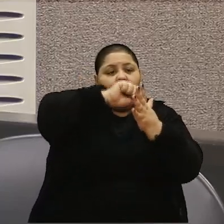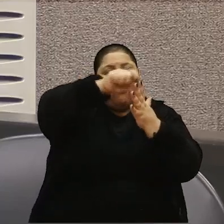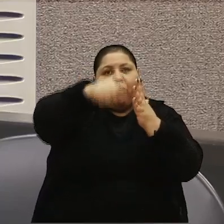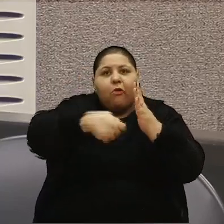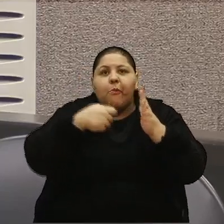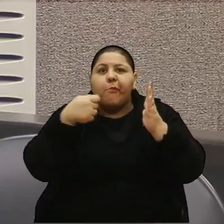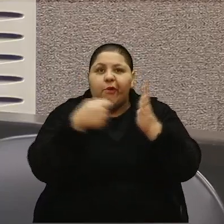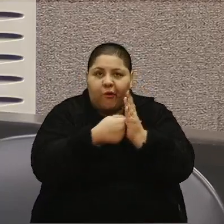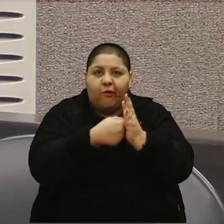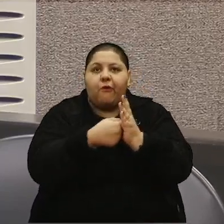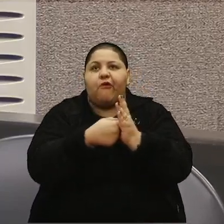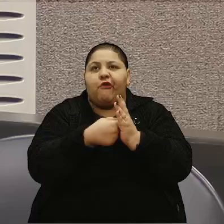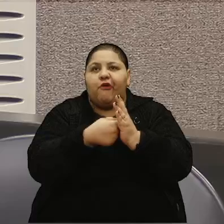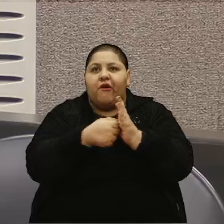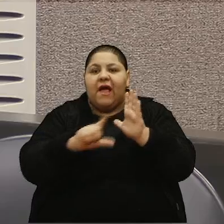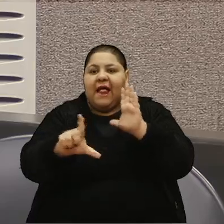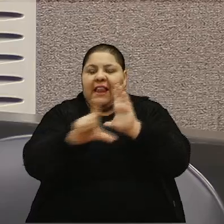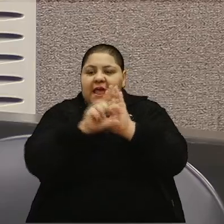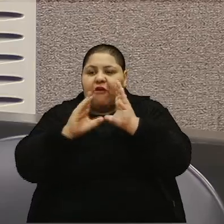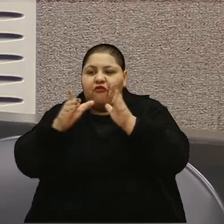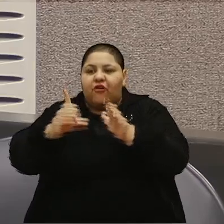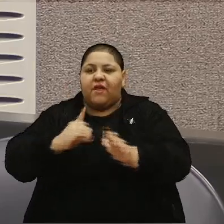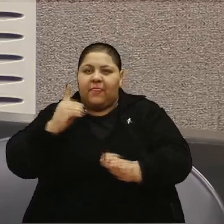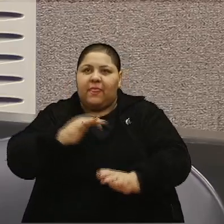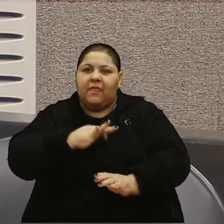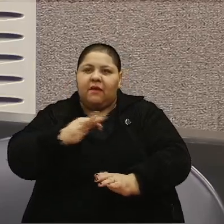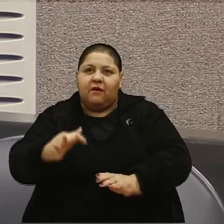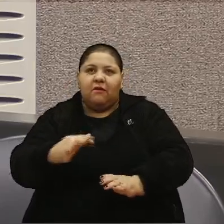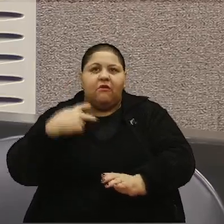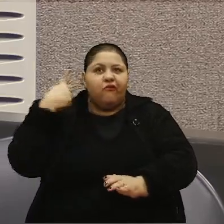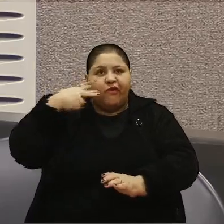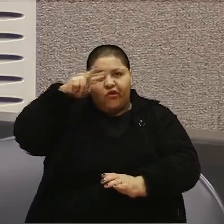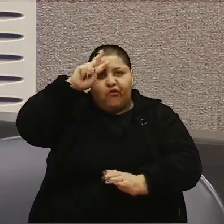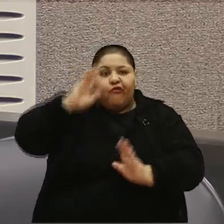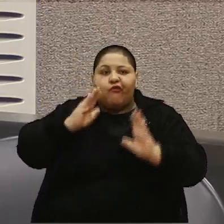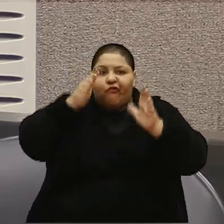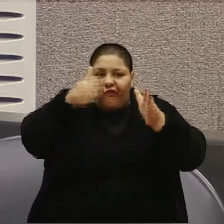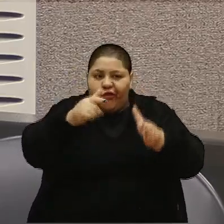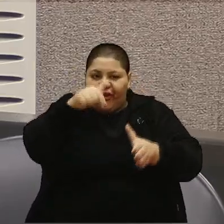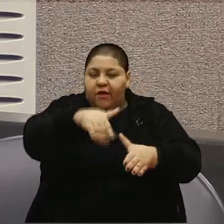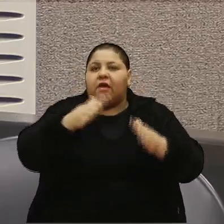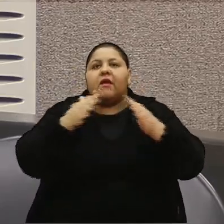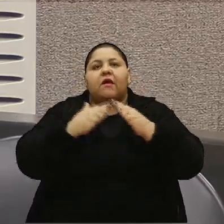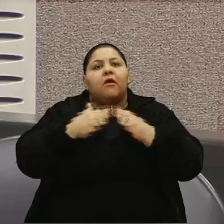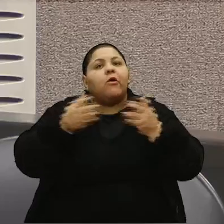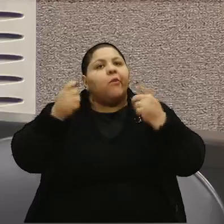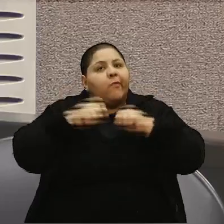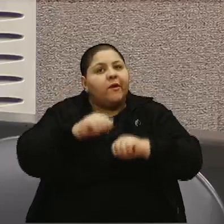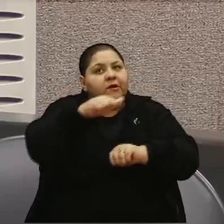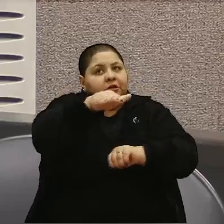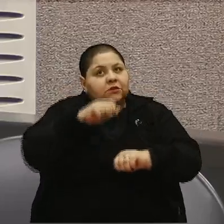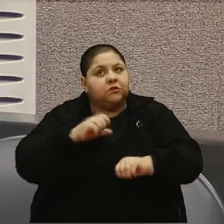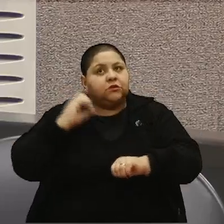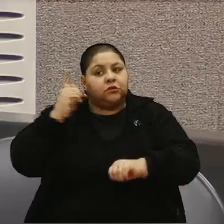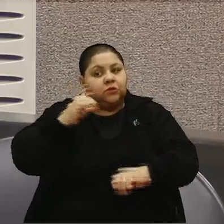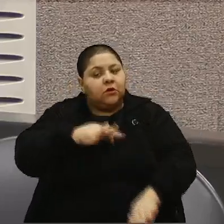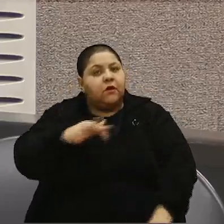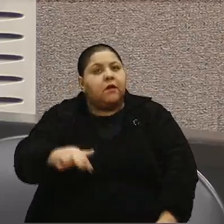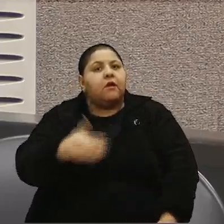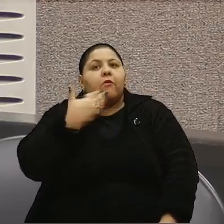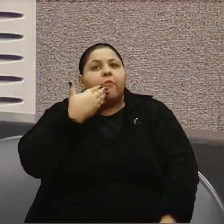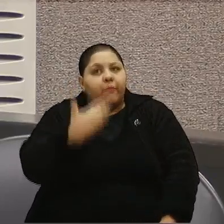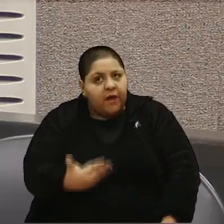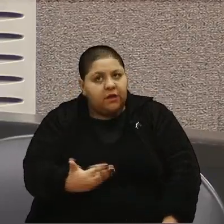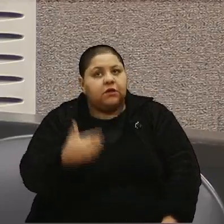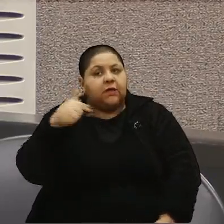respeito a deputados federais. O vereador Edson ontem foi no cerne da questão quando disse que essa casa precisa acionar os deputados federais. Então, eu insisto, e